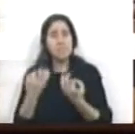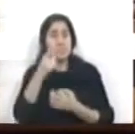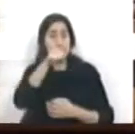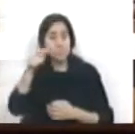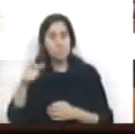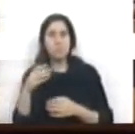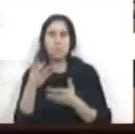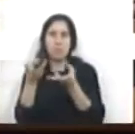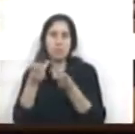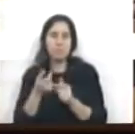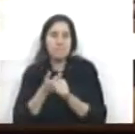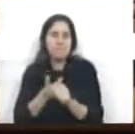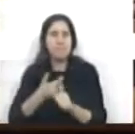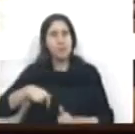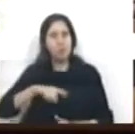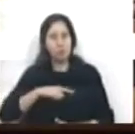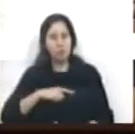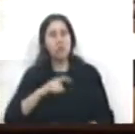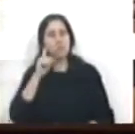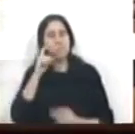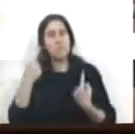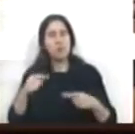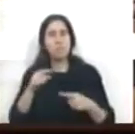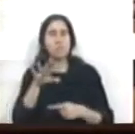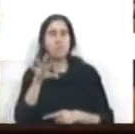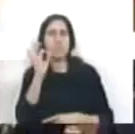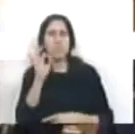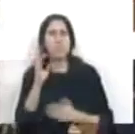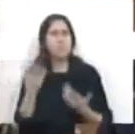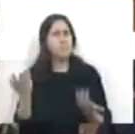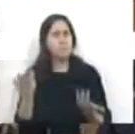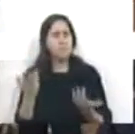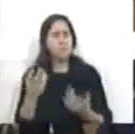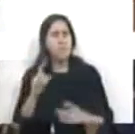este orçamento e é por isso que nós estamos confortáveis com esta escolha. Mas quais